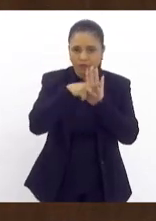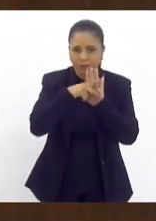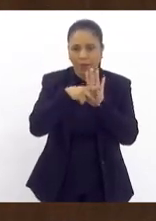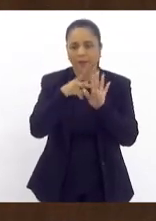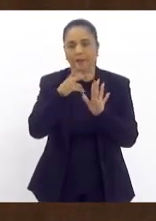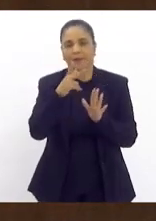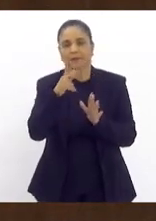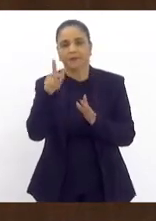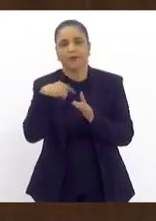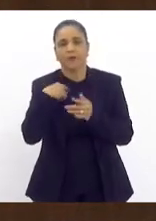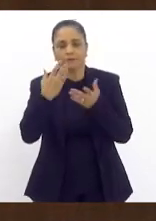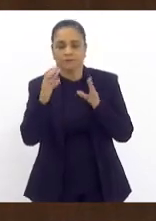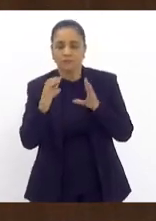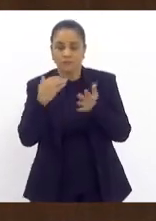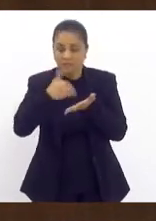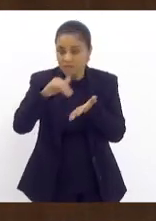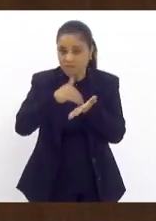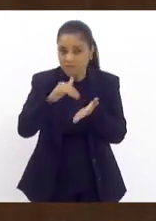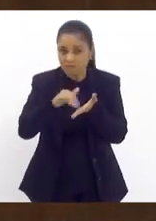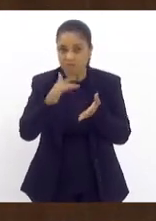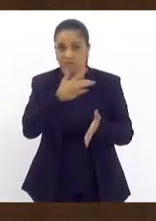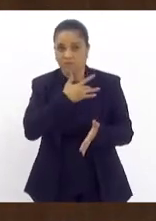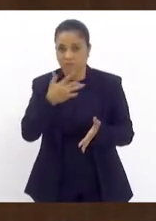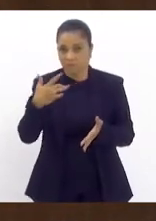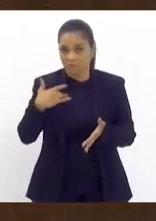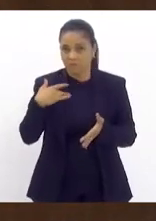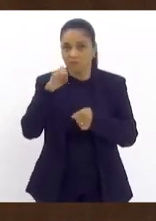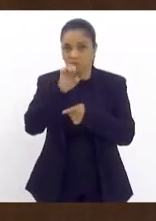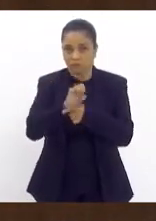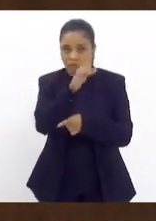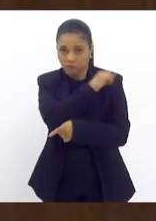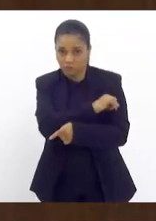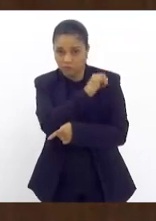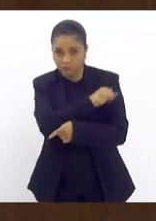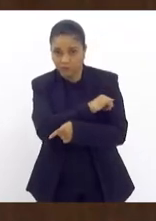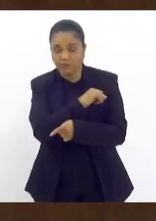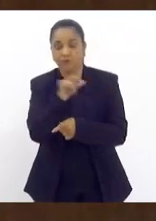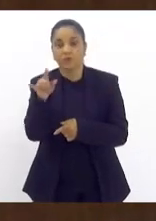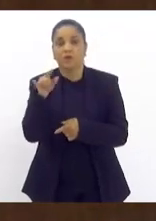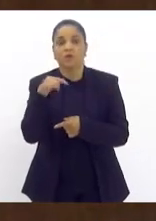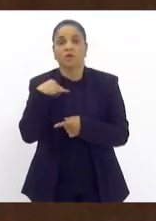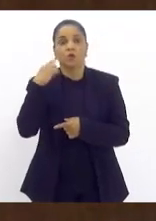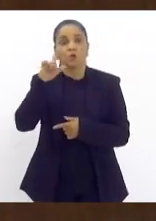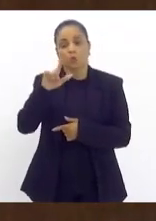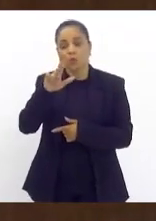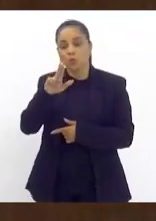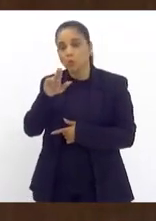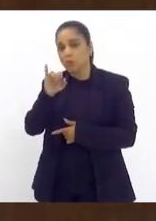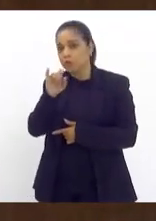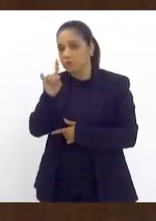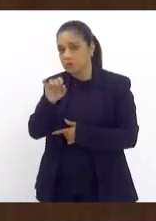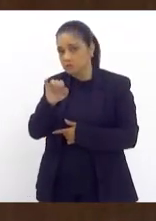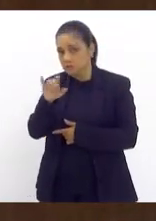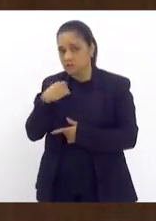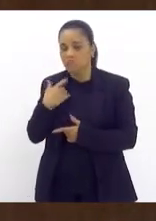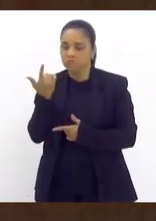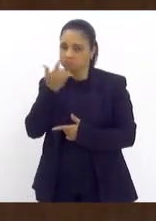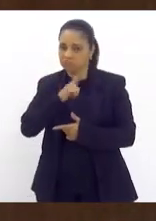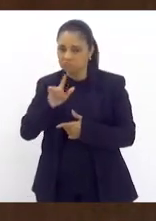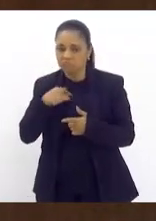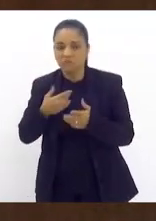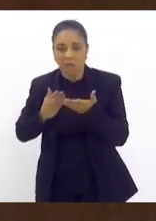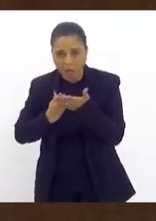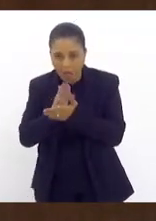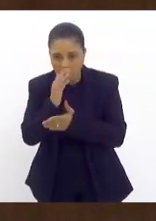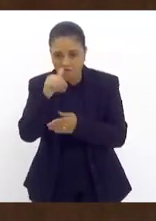Rio de Janeiro. Ele confirmou que, aprovado aqui nessa casa, ele vai conseguir colocar em